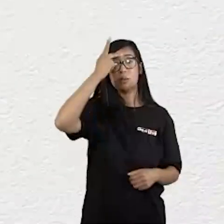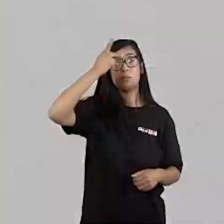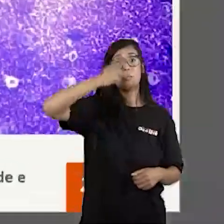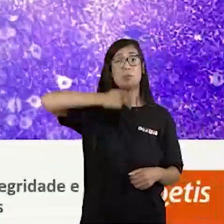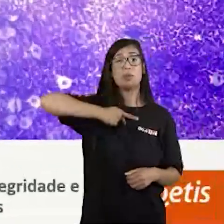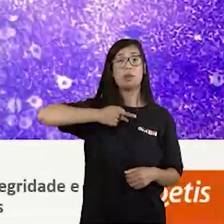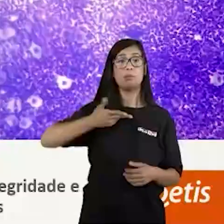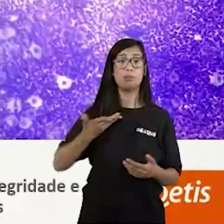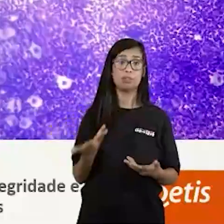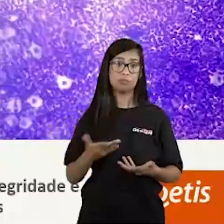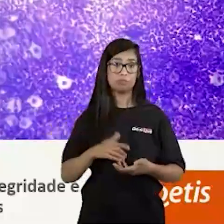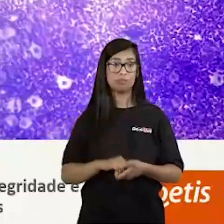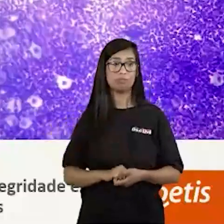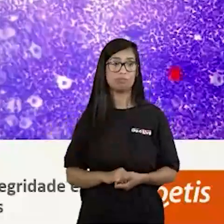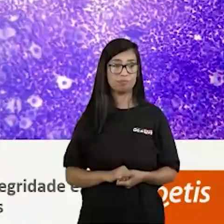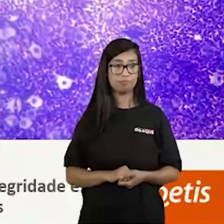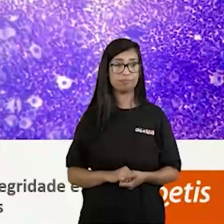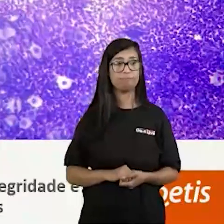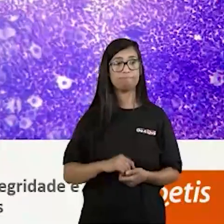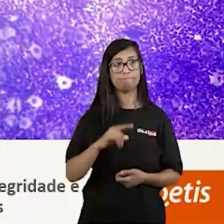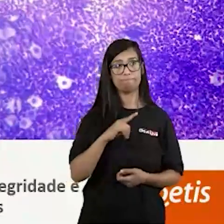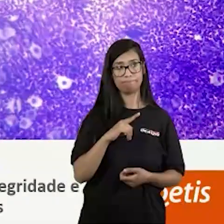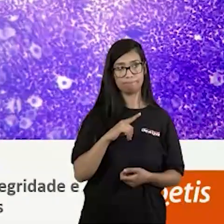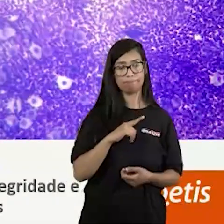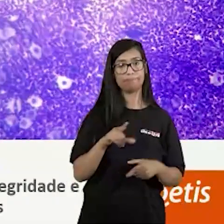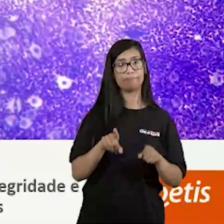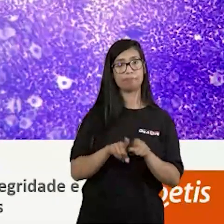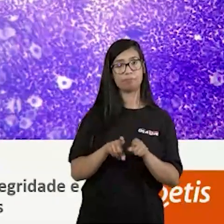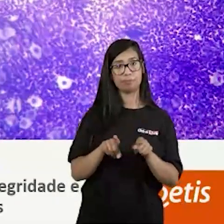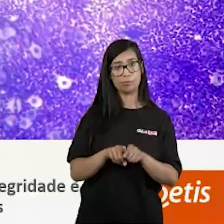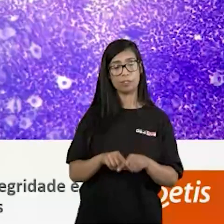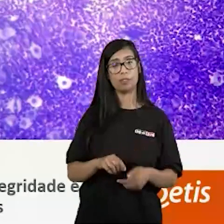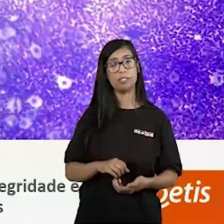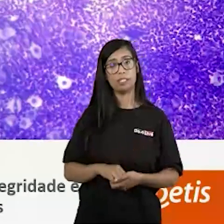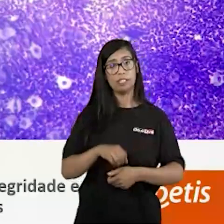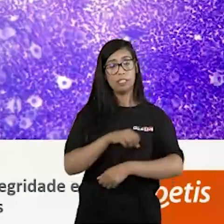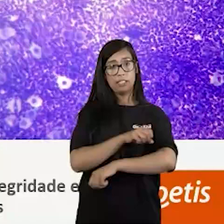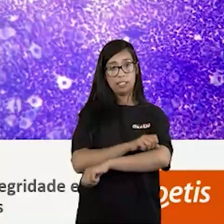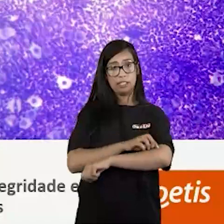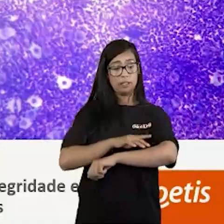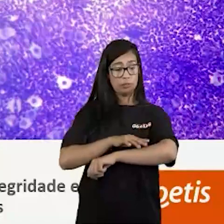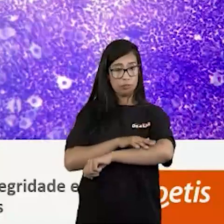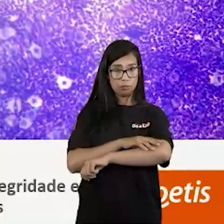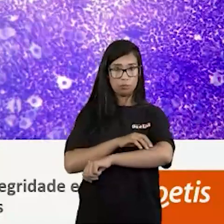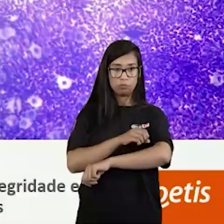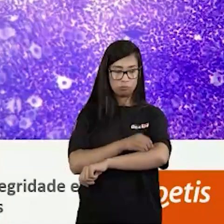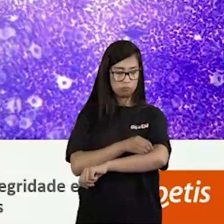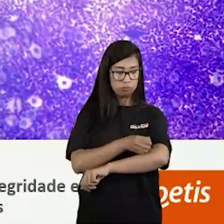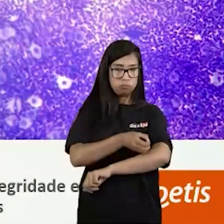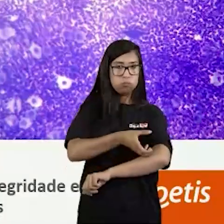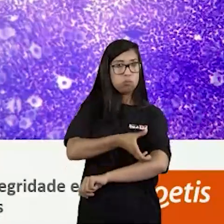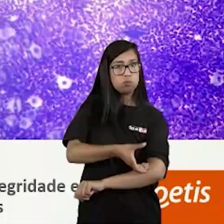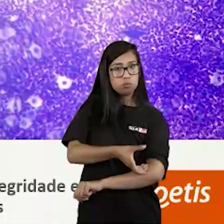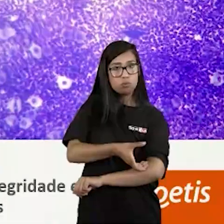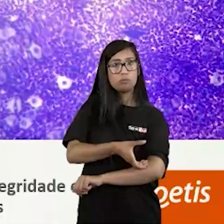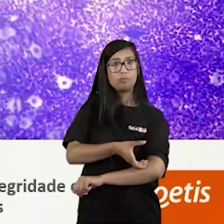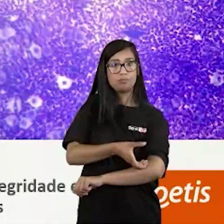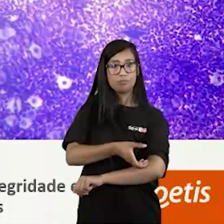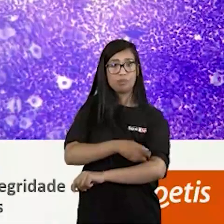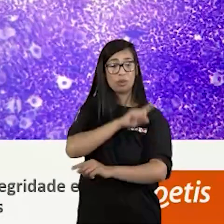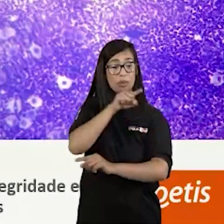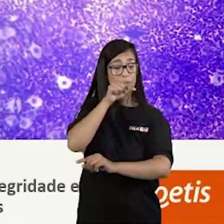pênfigo foliáceo. Além disso, uma pústula pode ser o que a gente mais espera, o que a gente mais